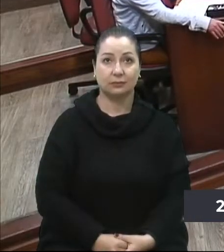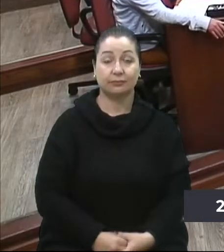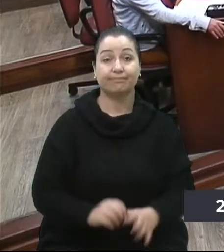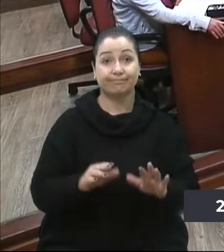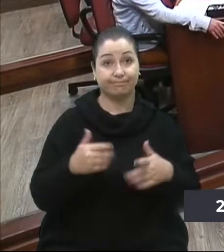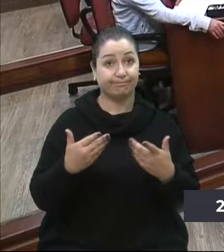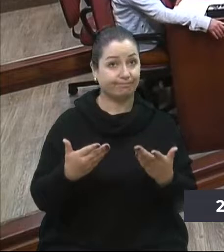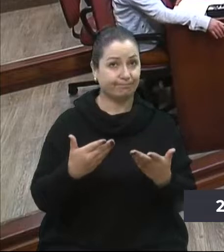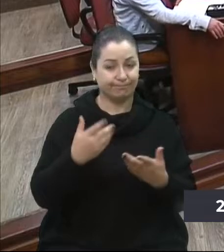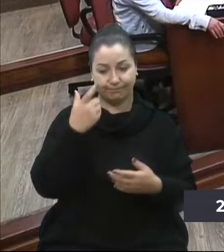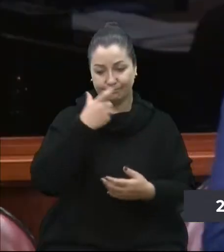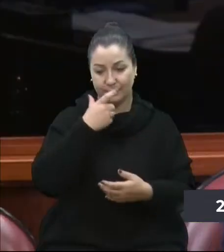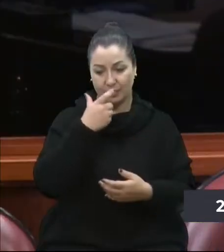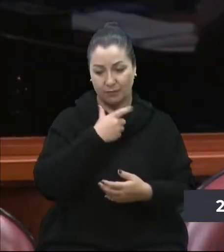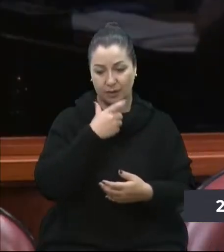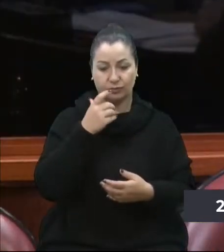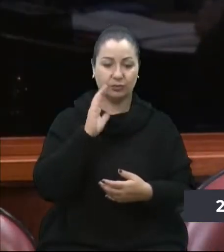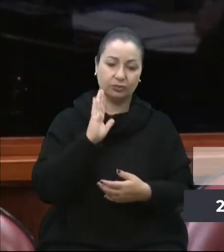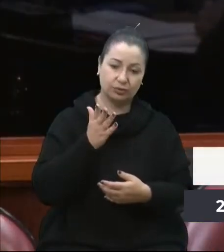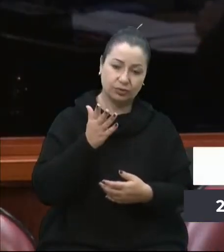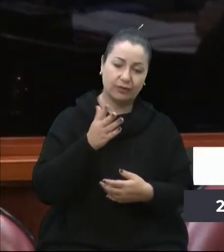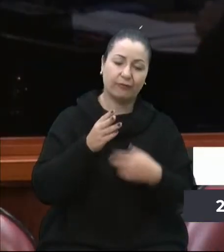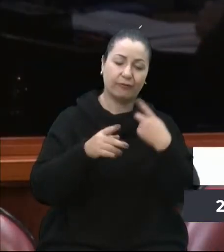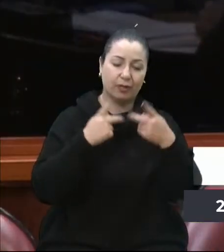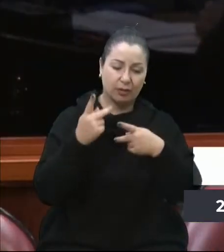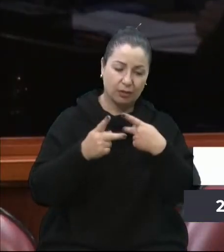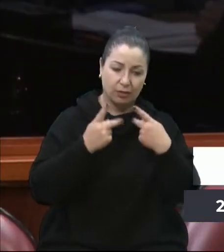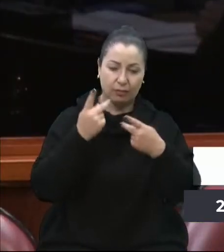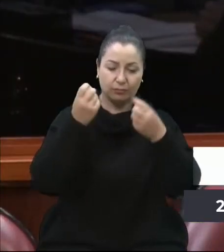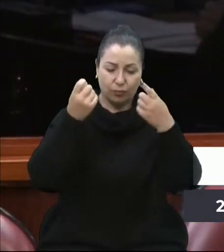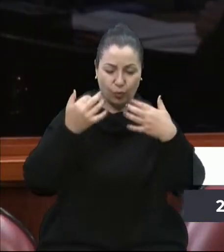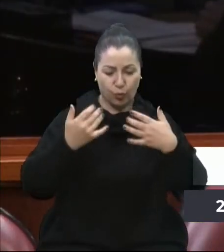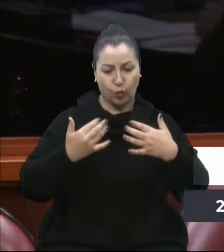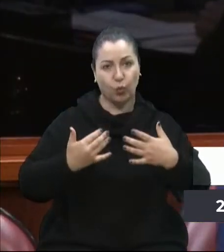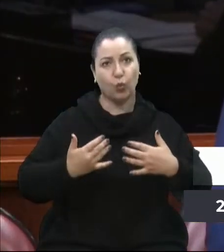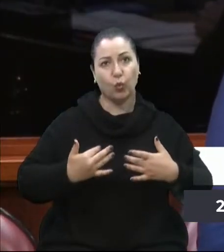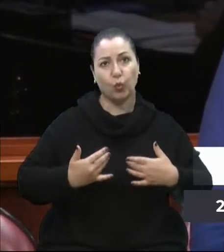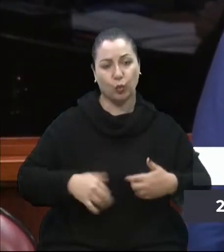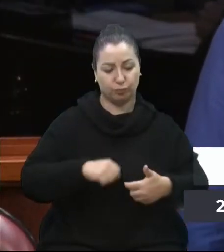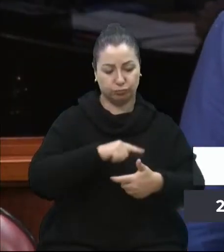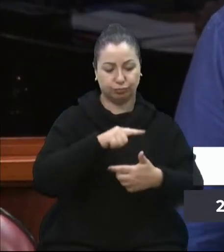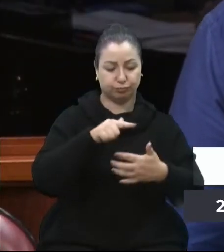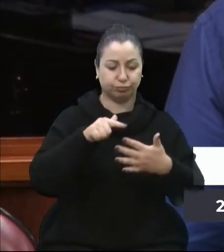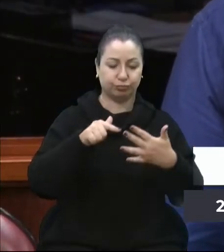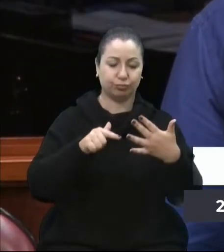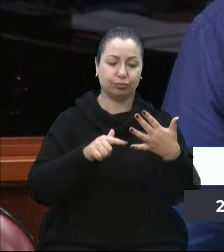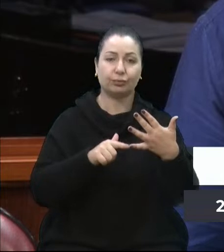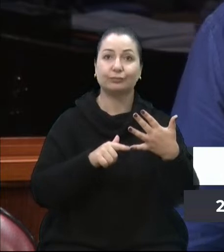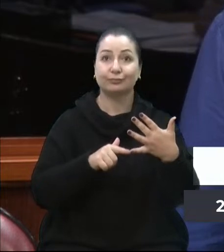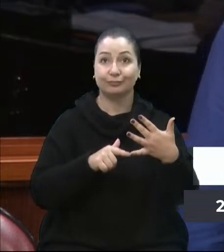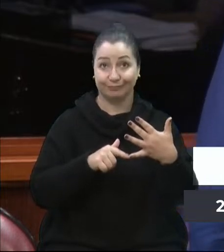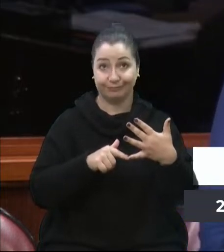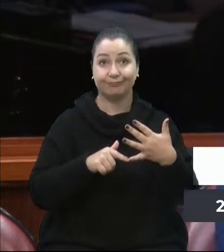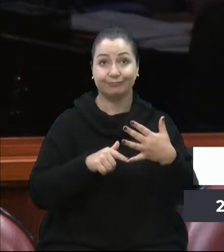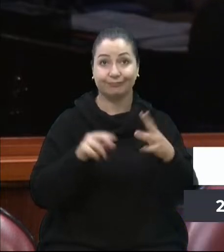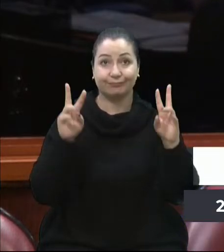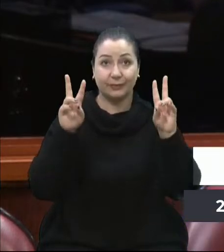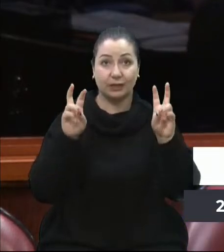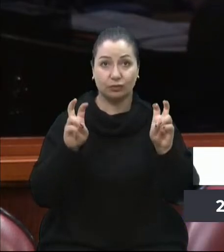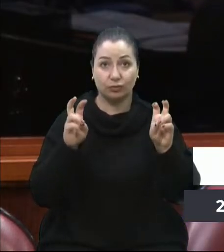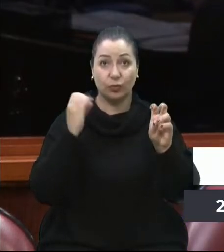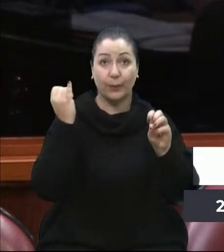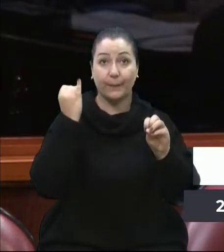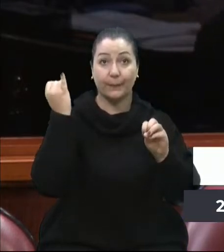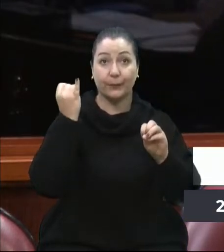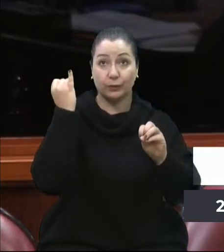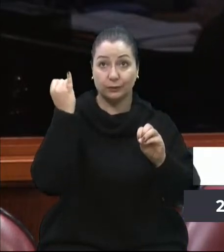Então, eu acho que os pontos já estão bem nítidos para todos os colegas vereadores, né? A pauta é de extrema